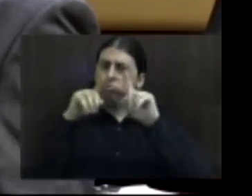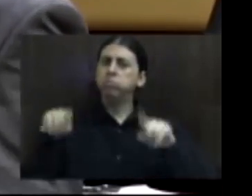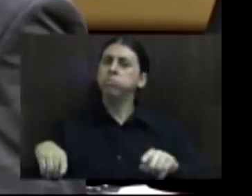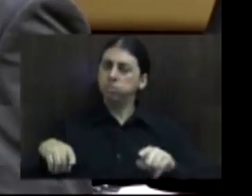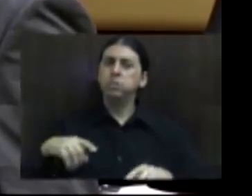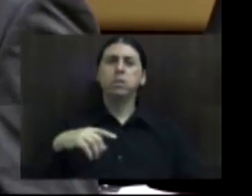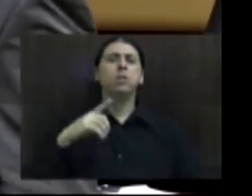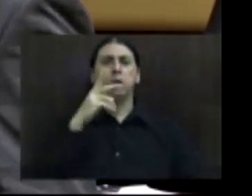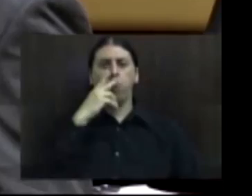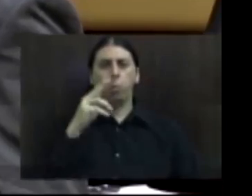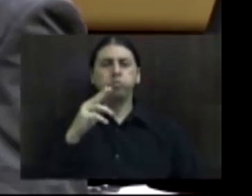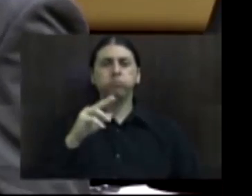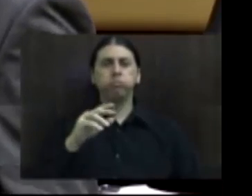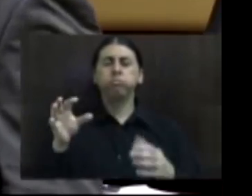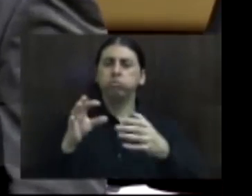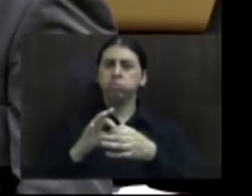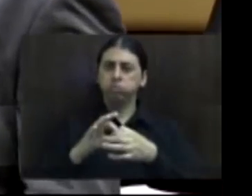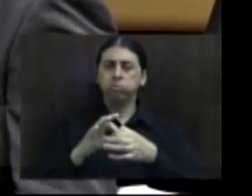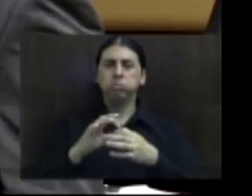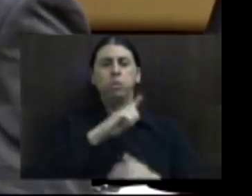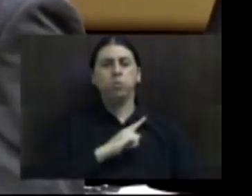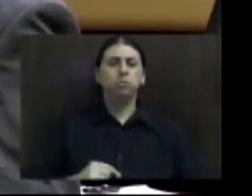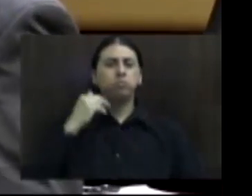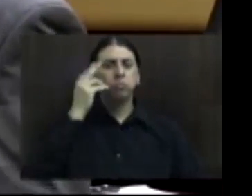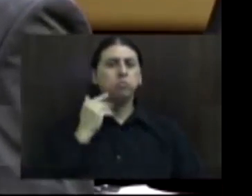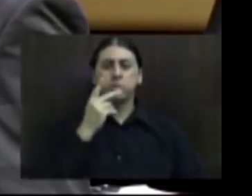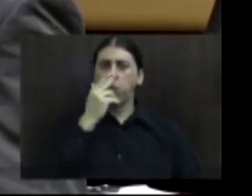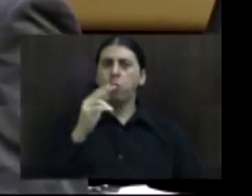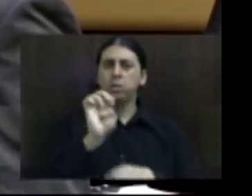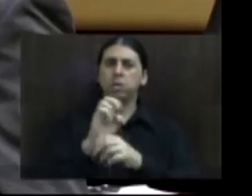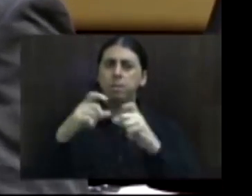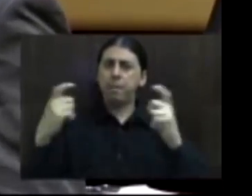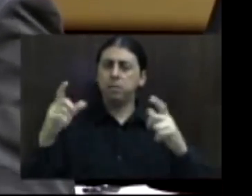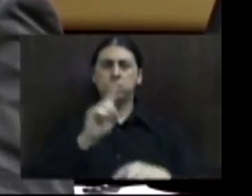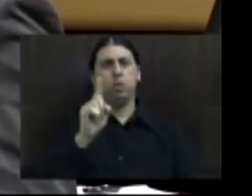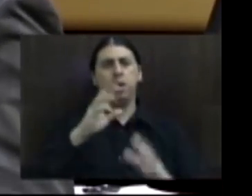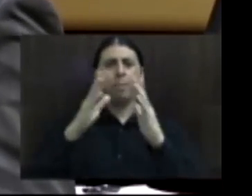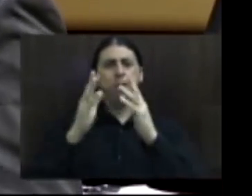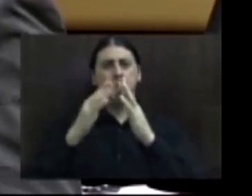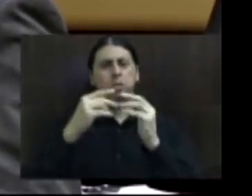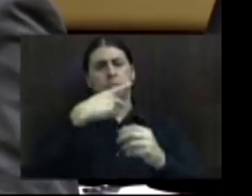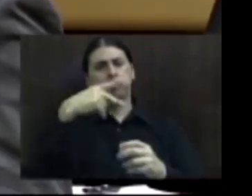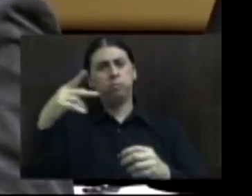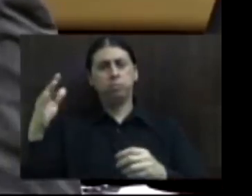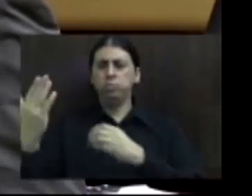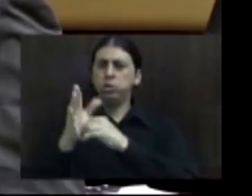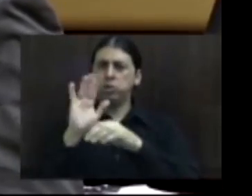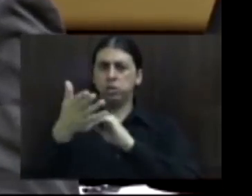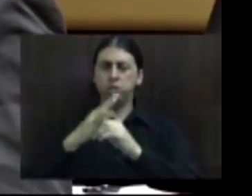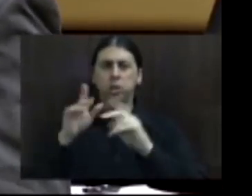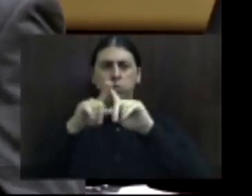confiança que é o estado máximo não é estado máximo coisa nenhuma é o estado aparelhado pelos seus companheiros do